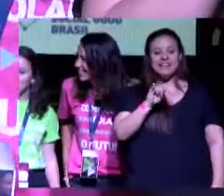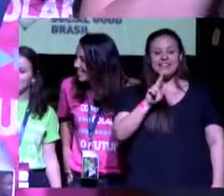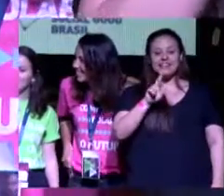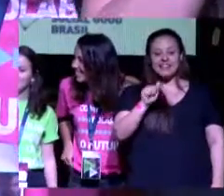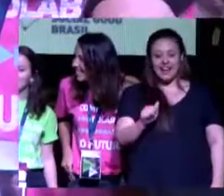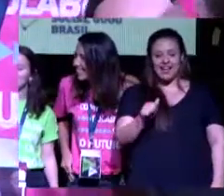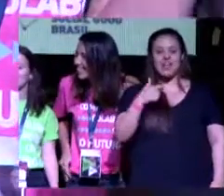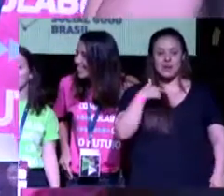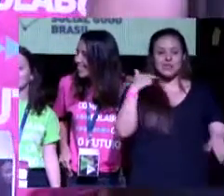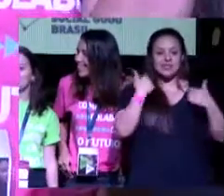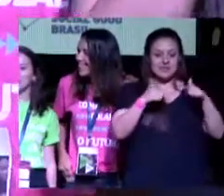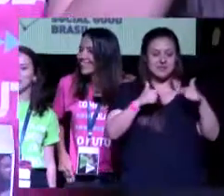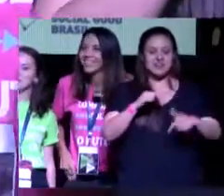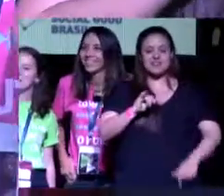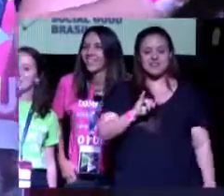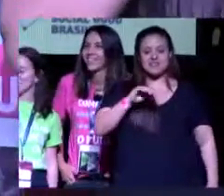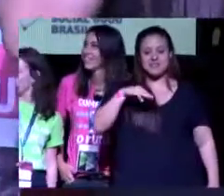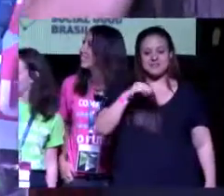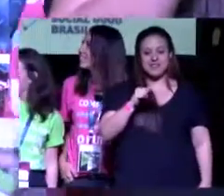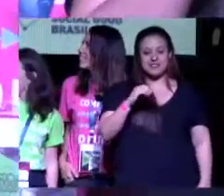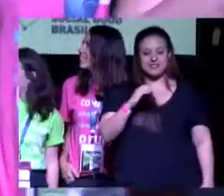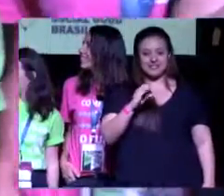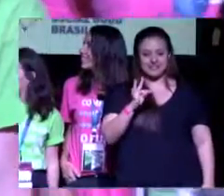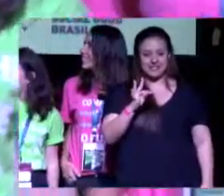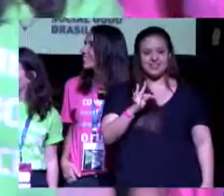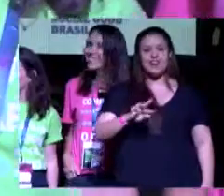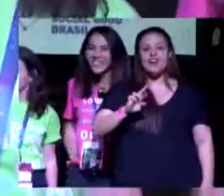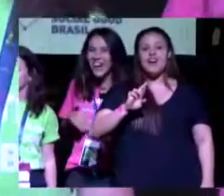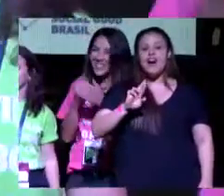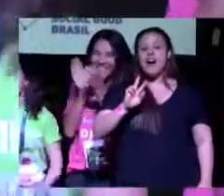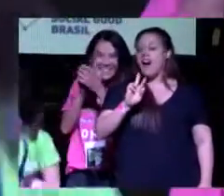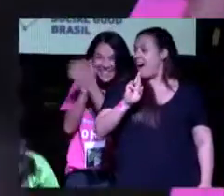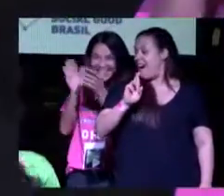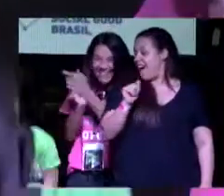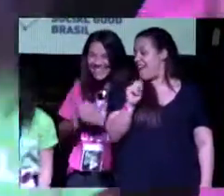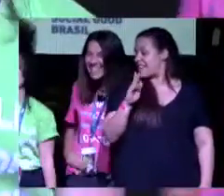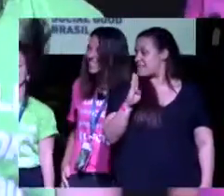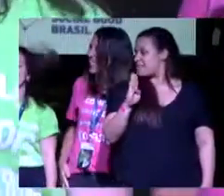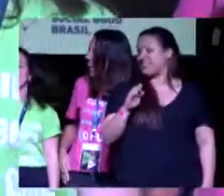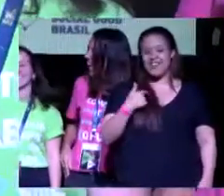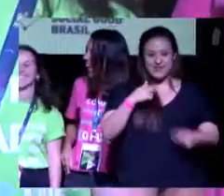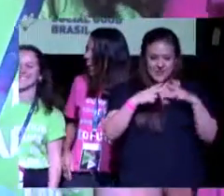no Impact Hub e sou aqui de Floripa. Oi.